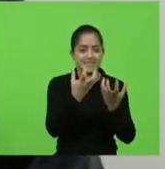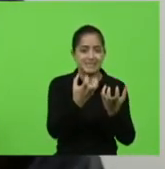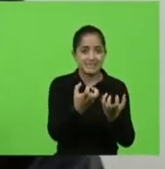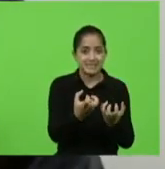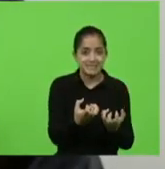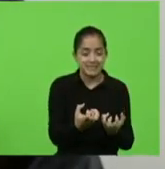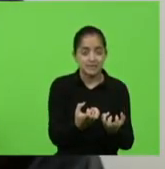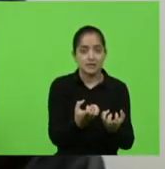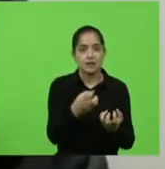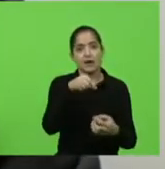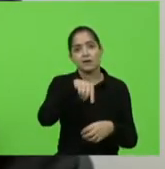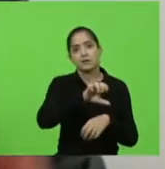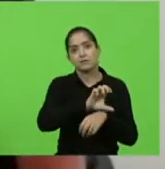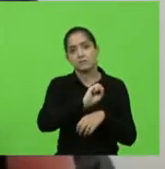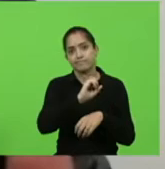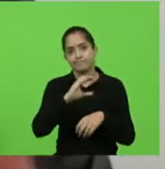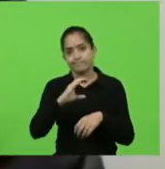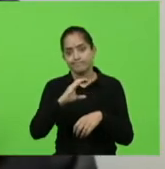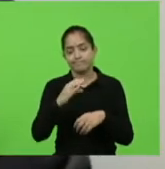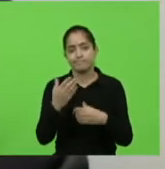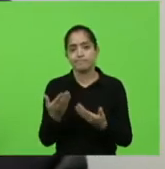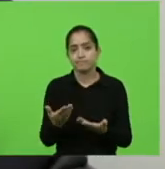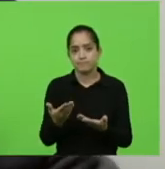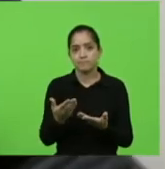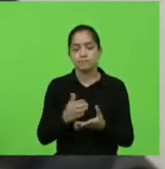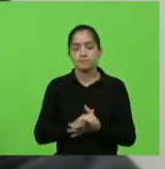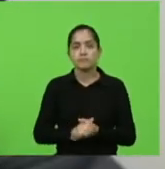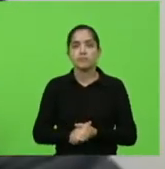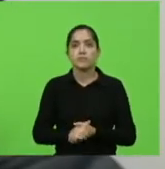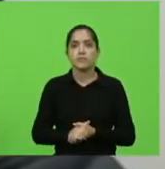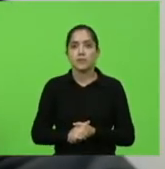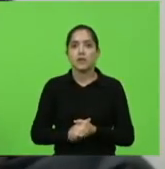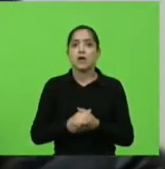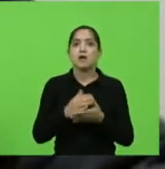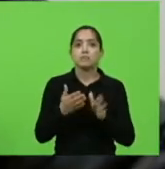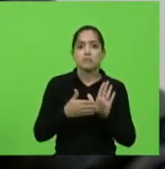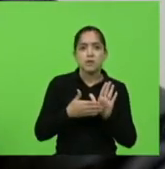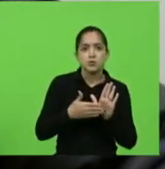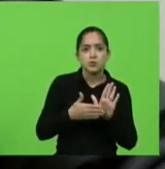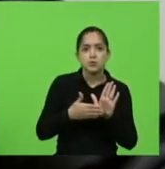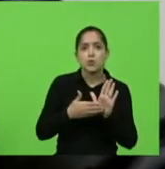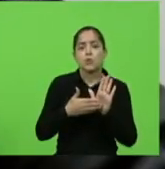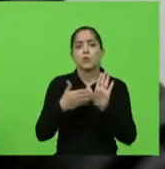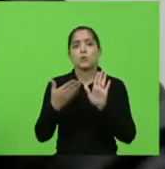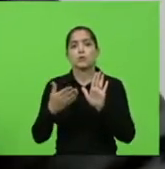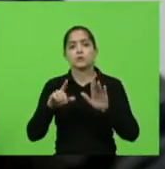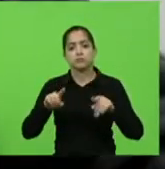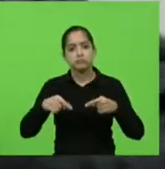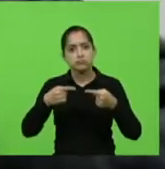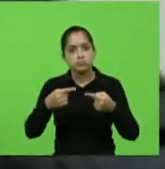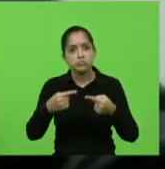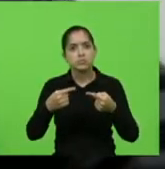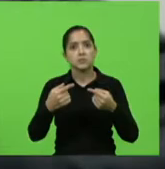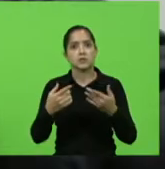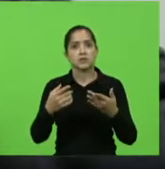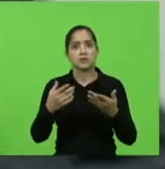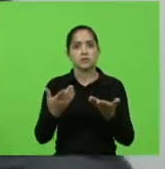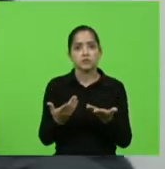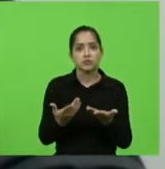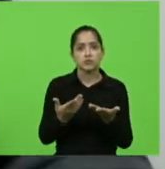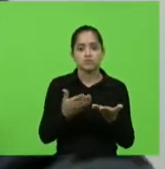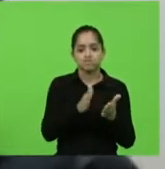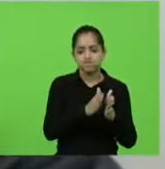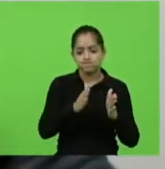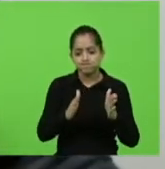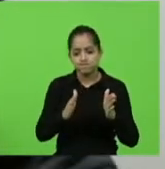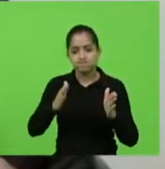de Santa Catarina. E, portanto, nesse sentido, ações de curto, médio,